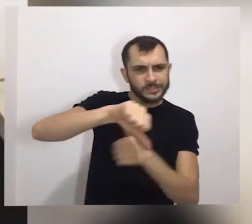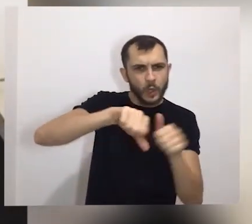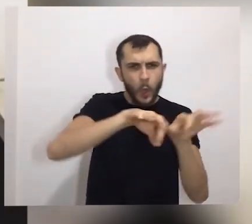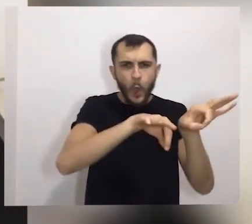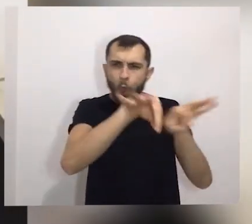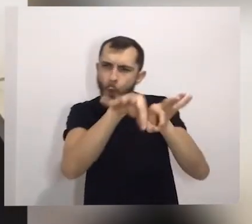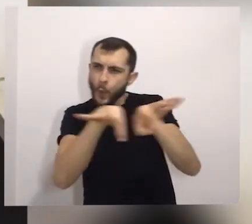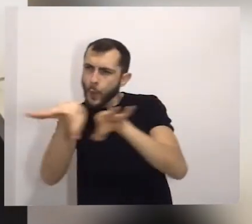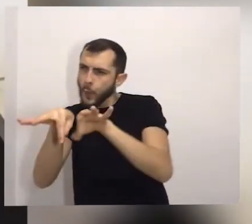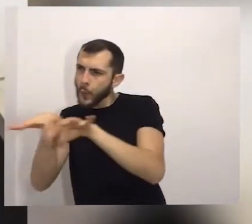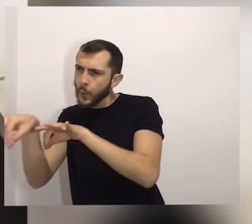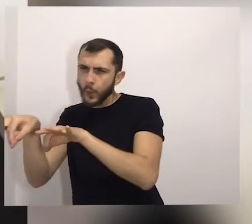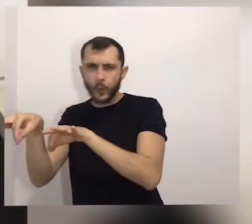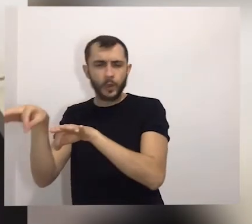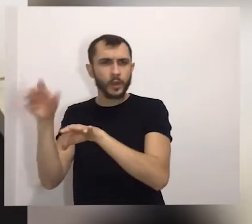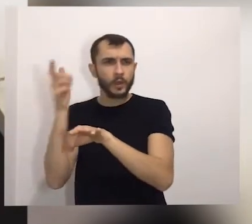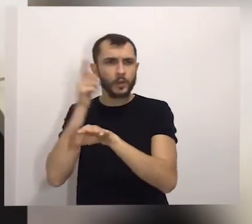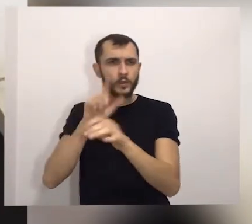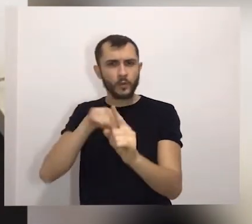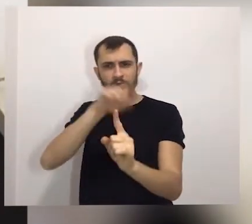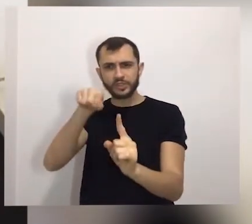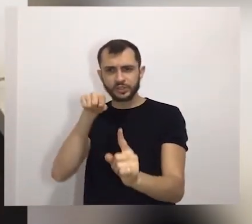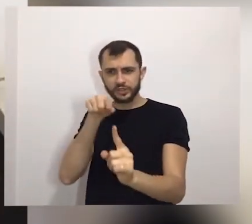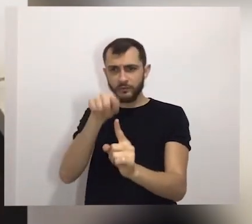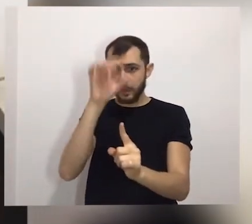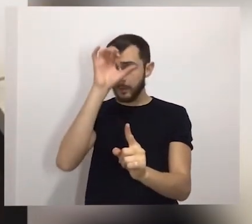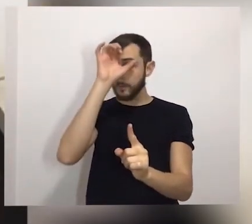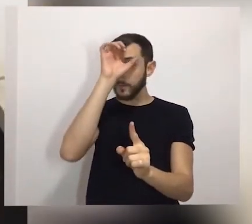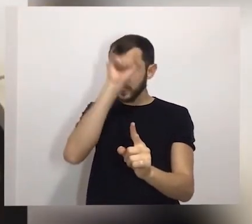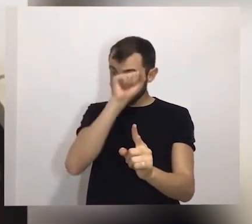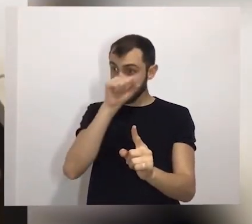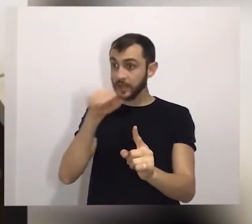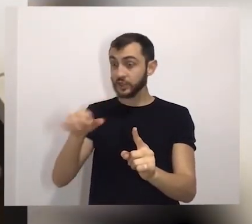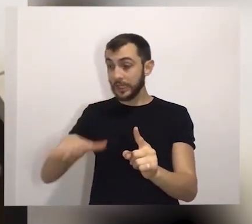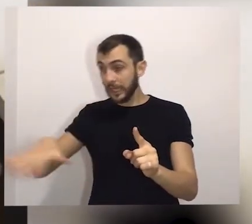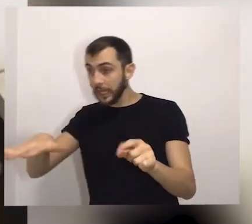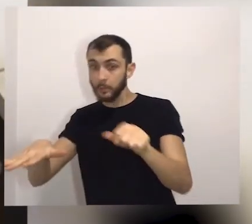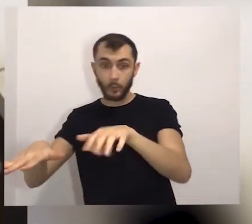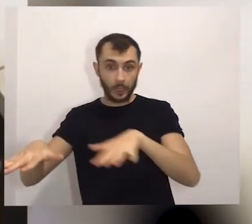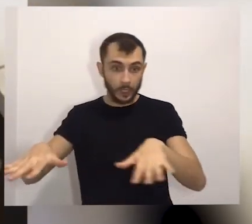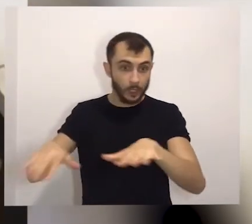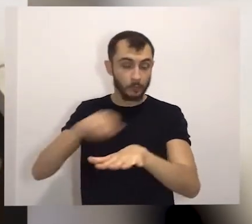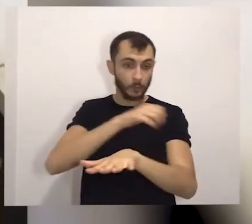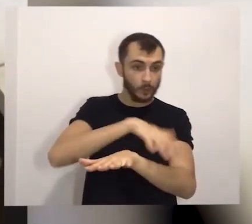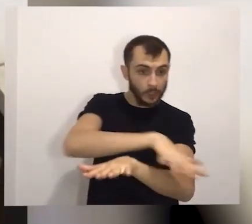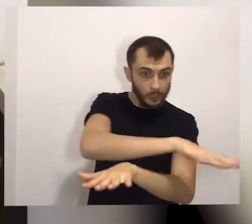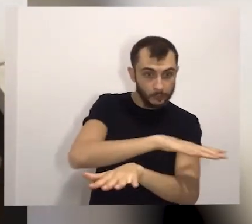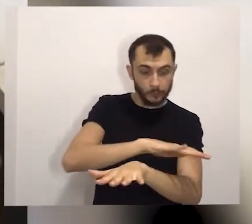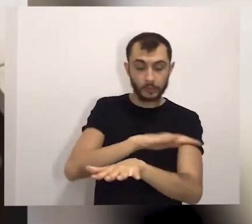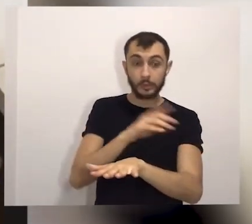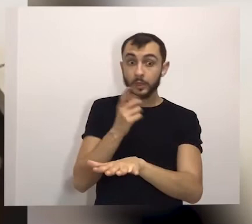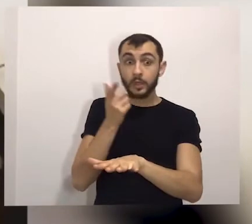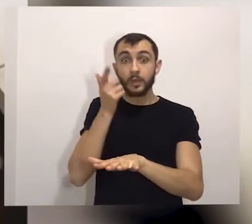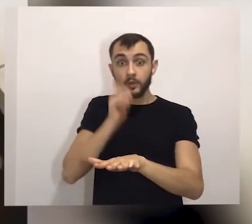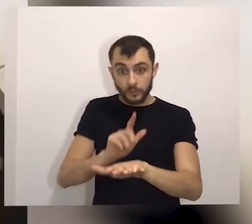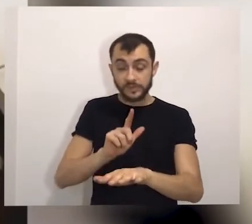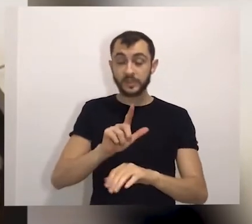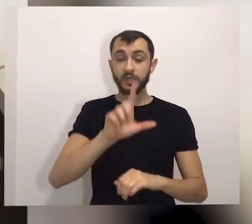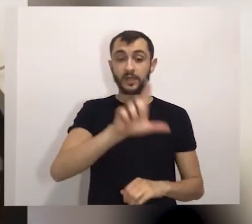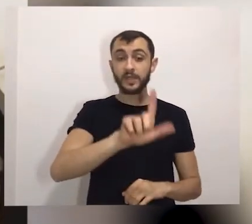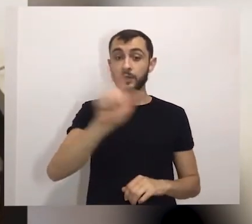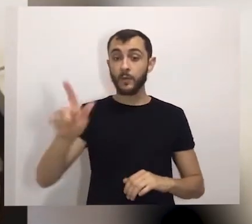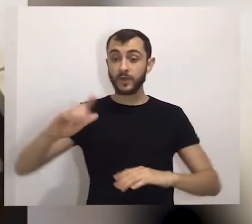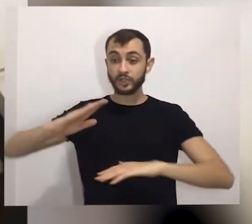contemplasse uma reorganização de objetivos de aprendizagem em campos e que também conversasse com os